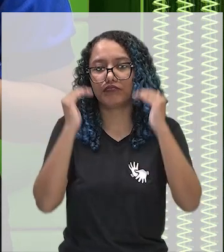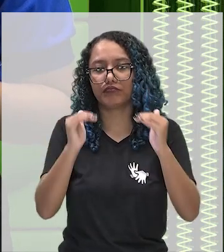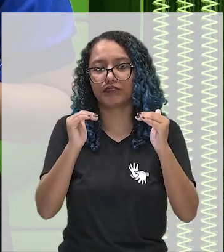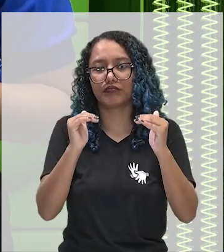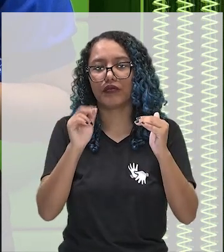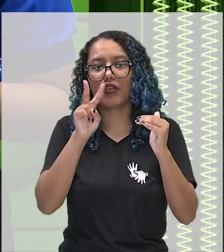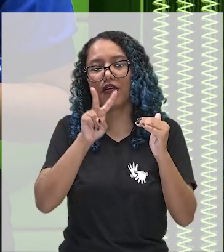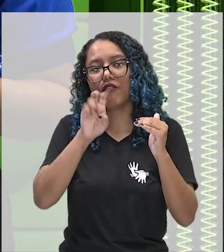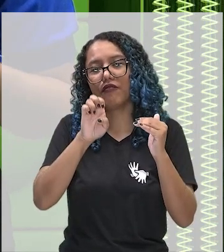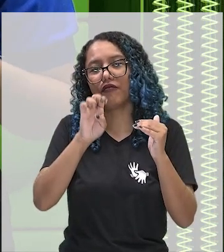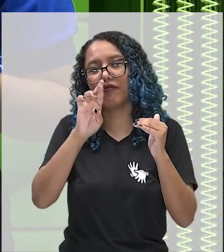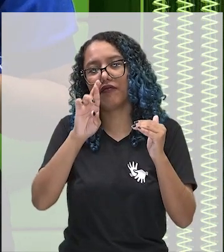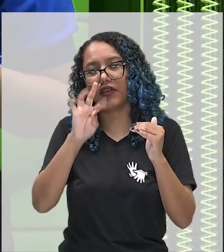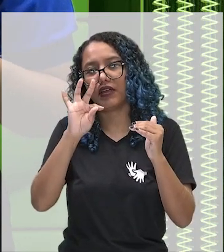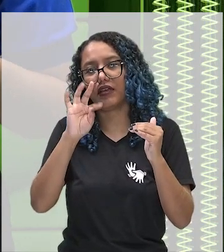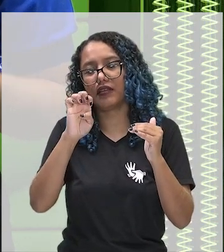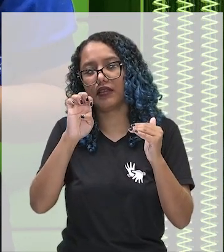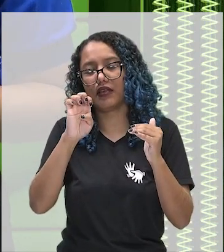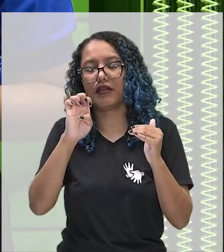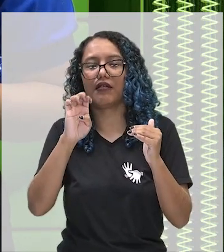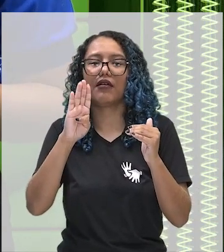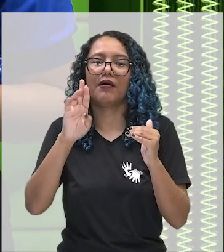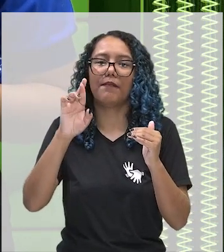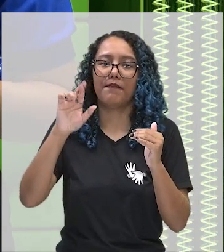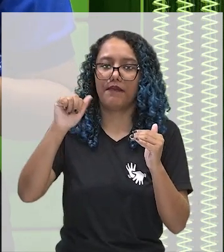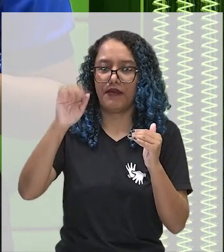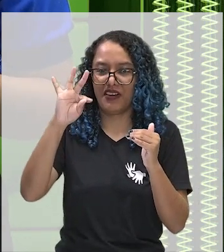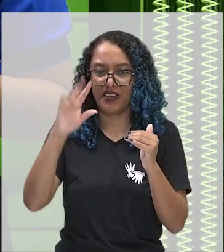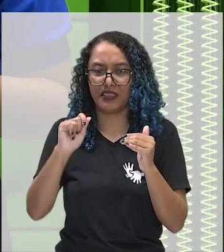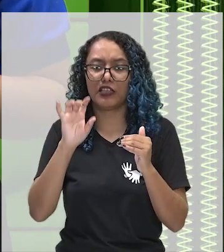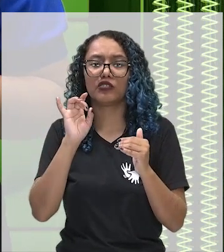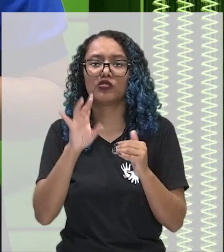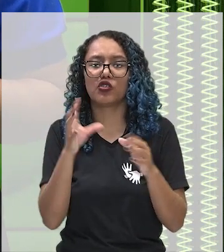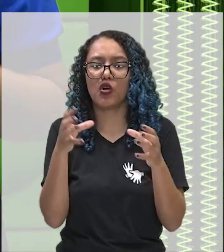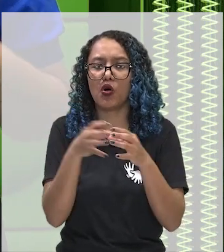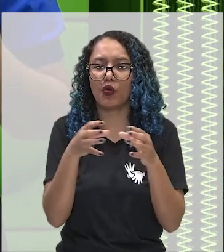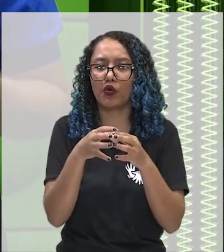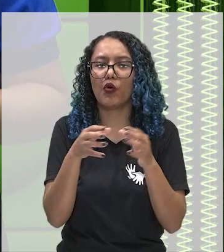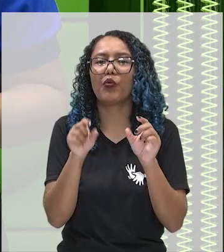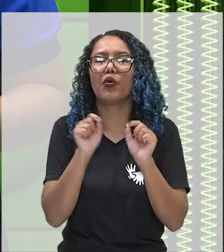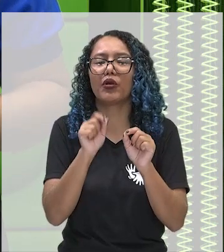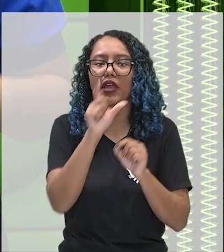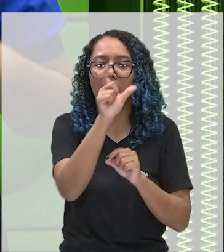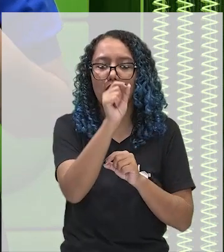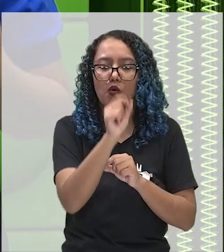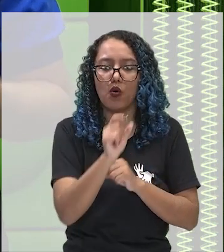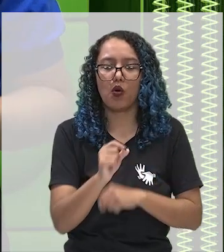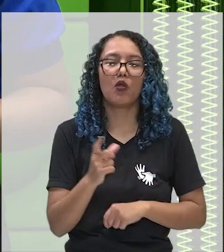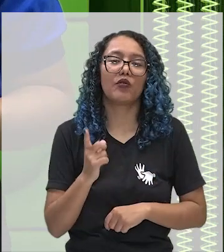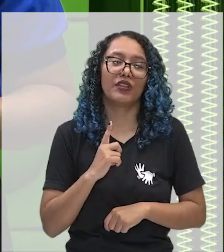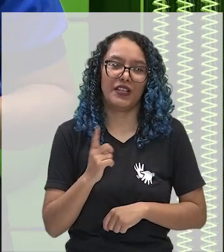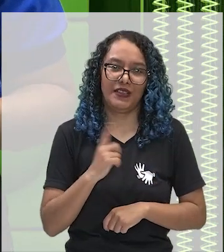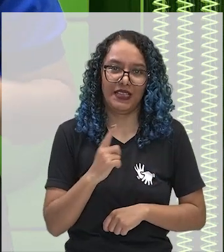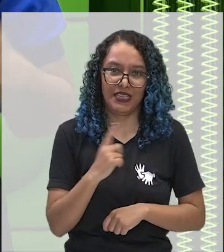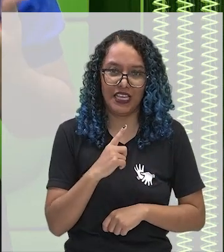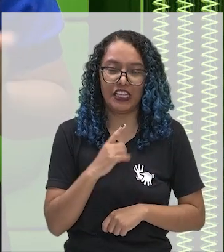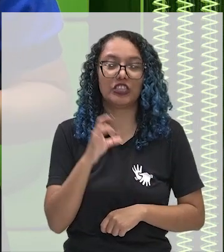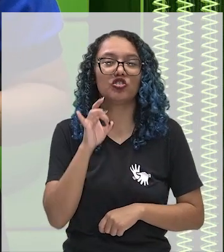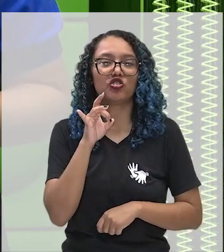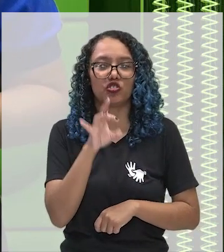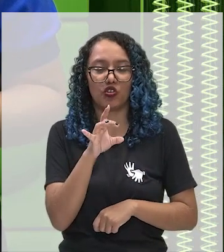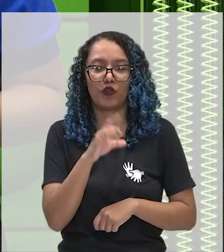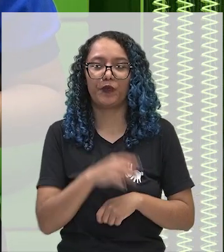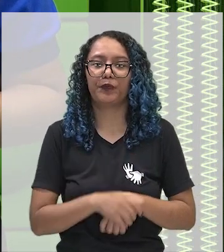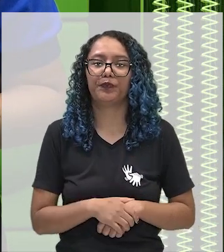subfilo Vertebrata. Só vai ficar aí nesse grupo animais que são vertebrados, que possuem a coluna vertebral,